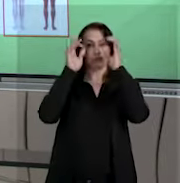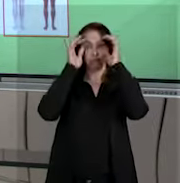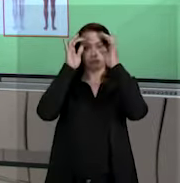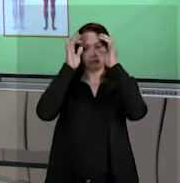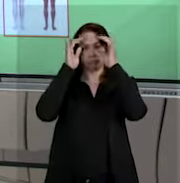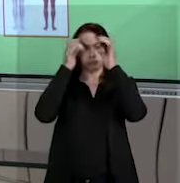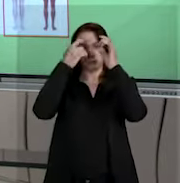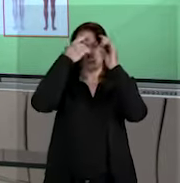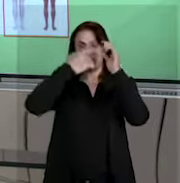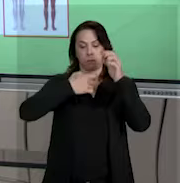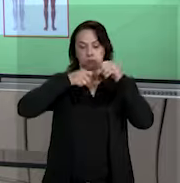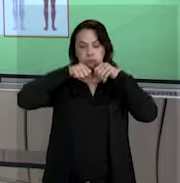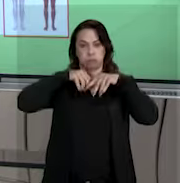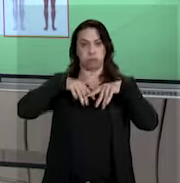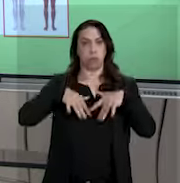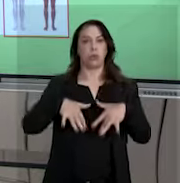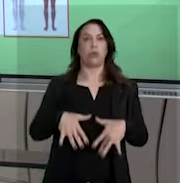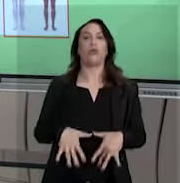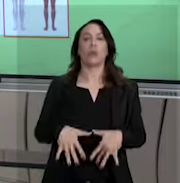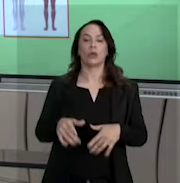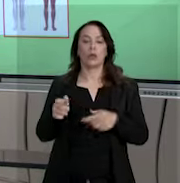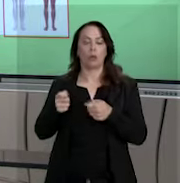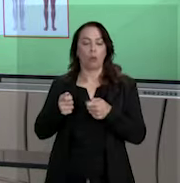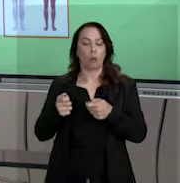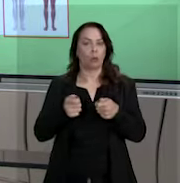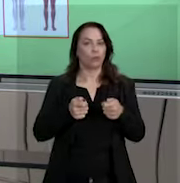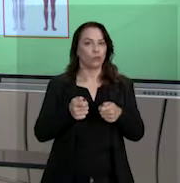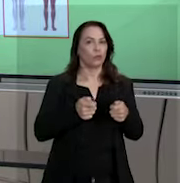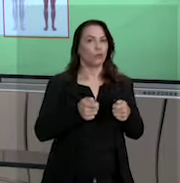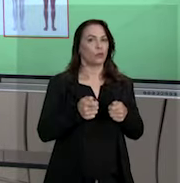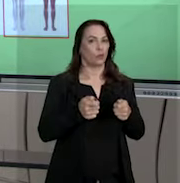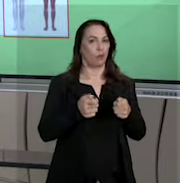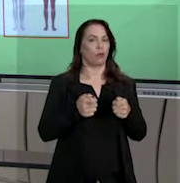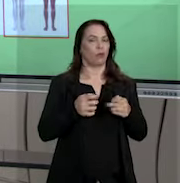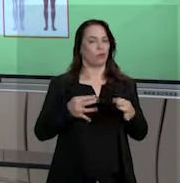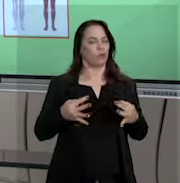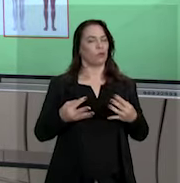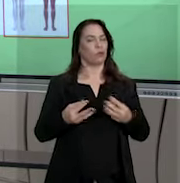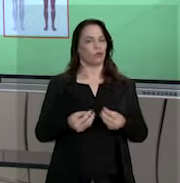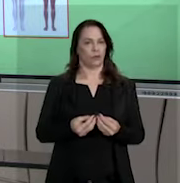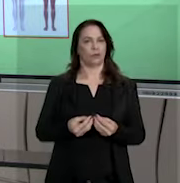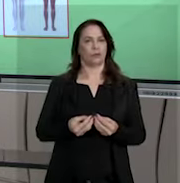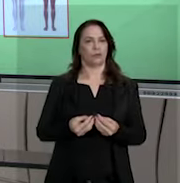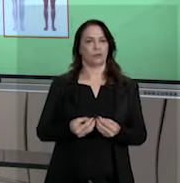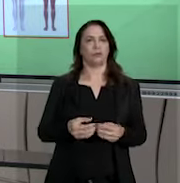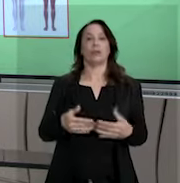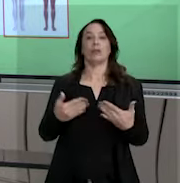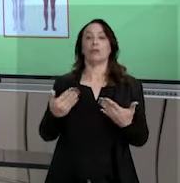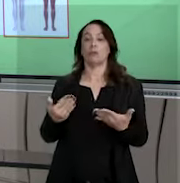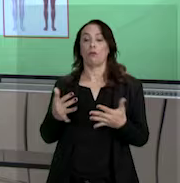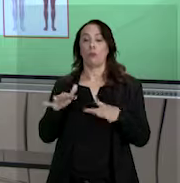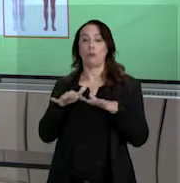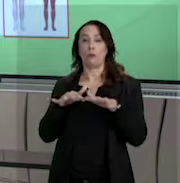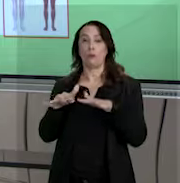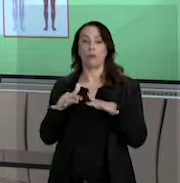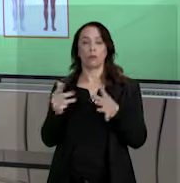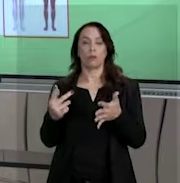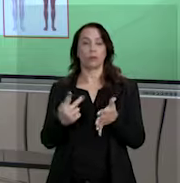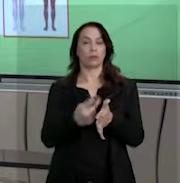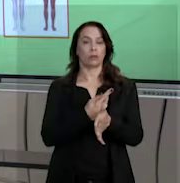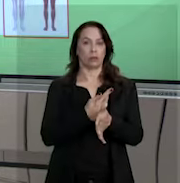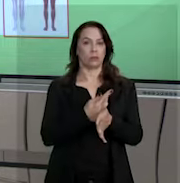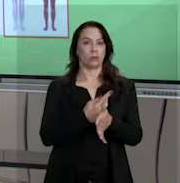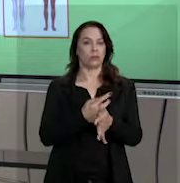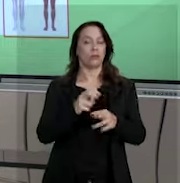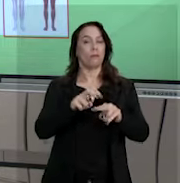comanda os movimentos desses outros 2 sistemas ali, tá? Então, o movimento se dá pelo comando